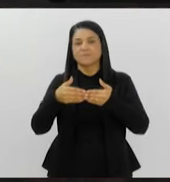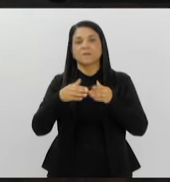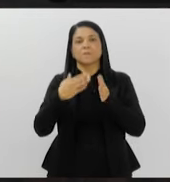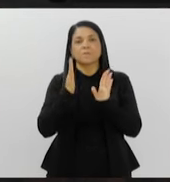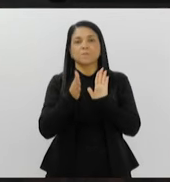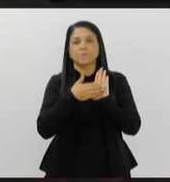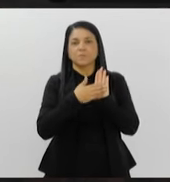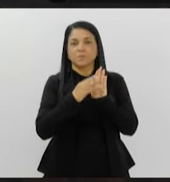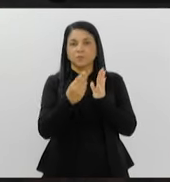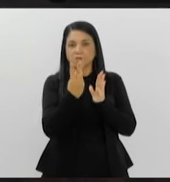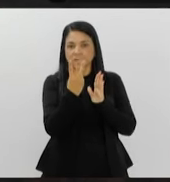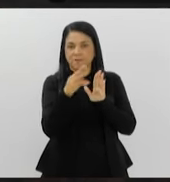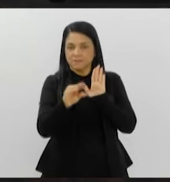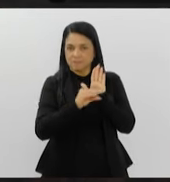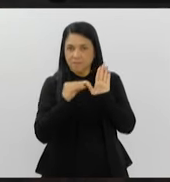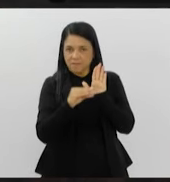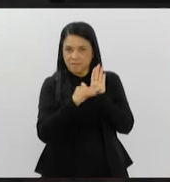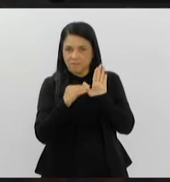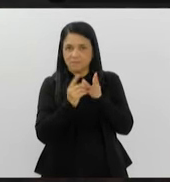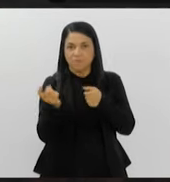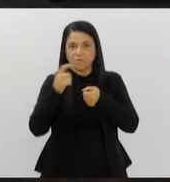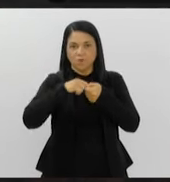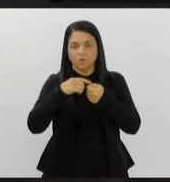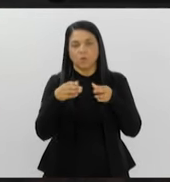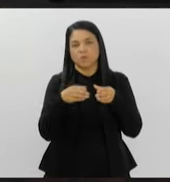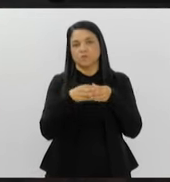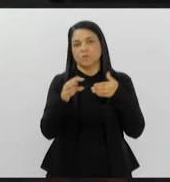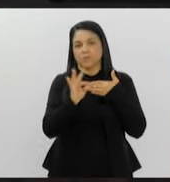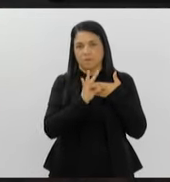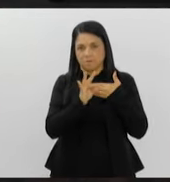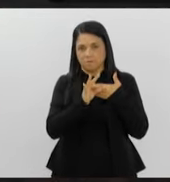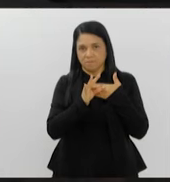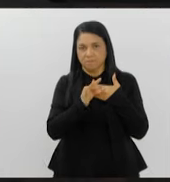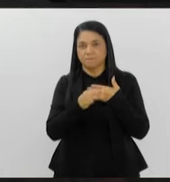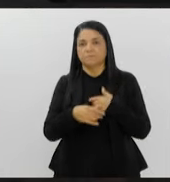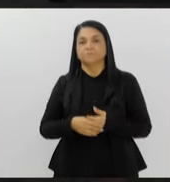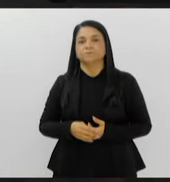presente proposta recebeu 3 emendas e retorna às comissões técnicas.